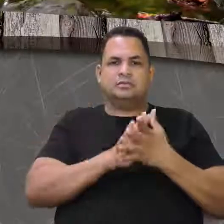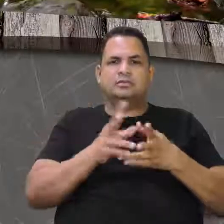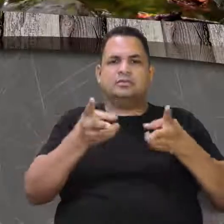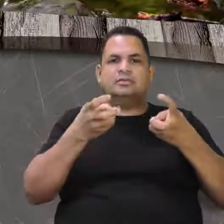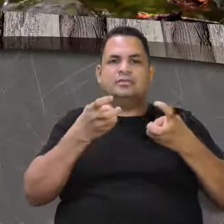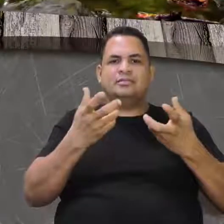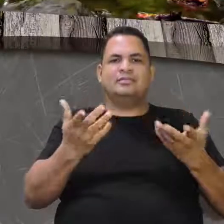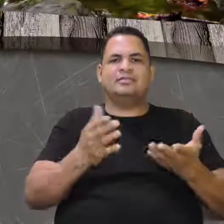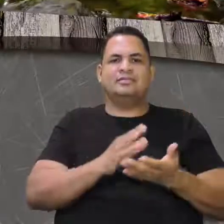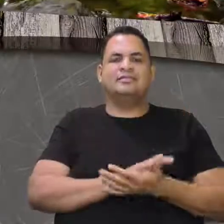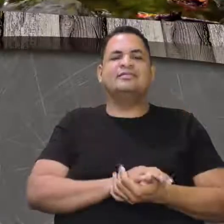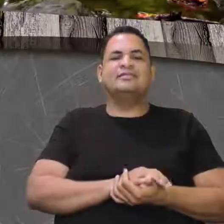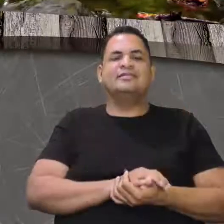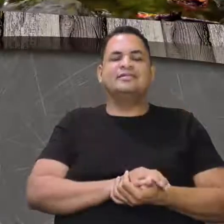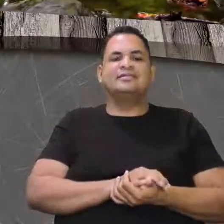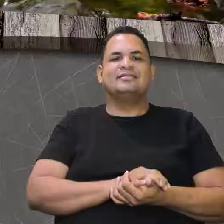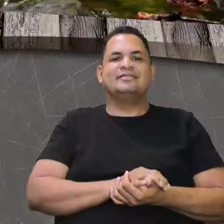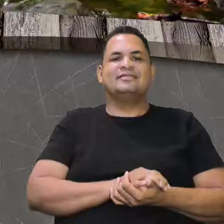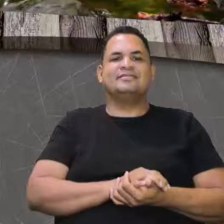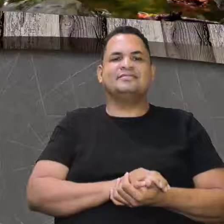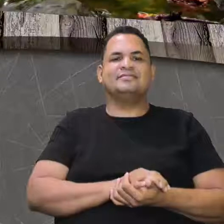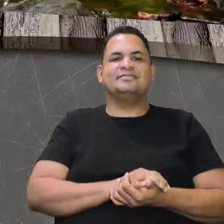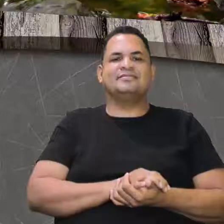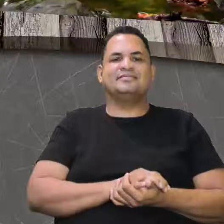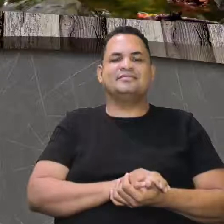explorados, pode jogar na tela, querida.